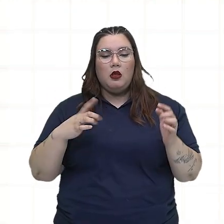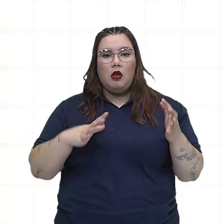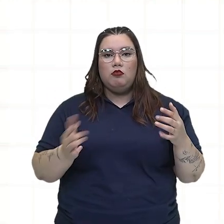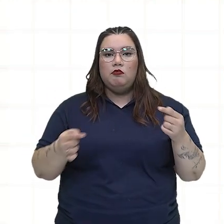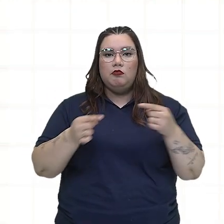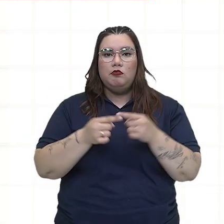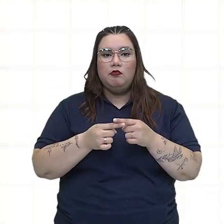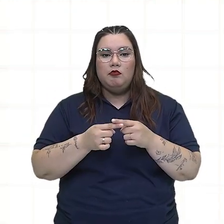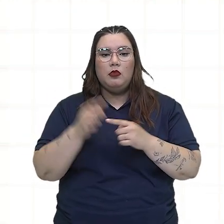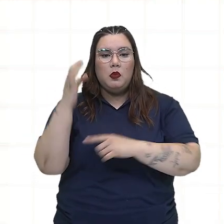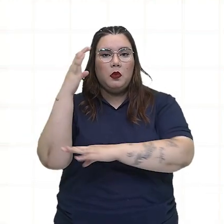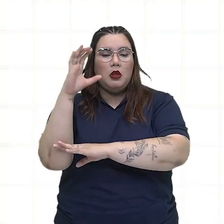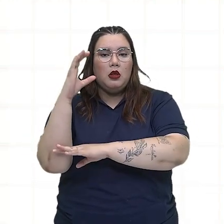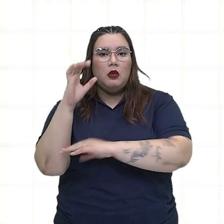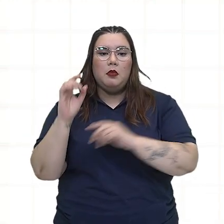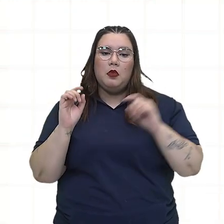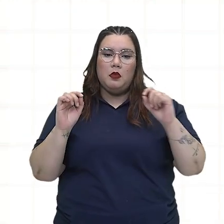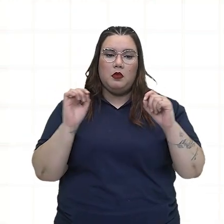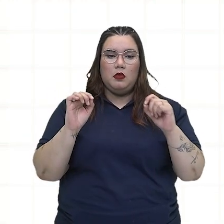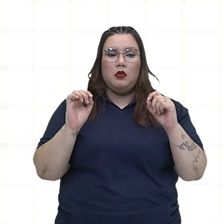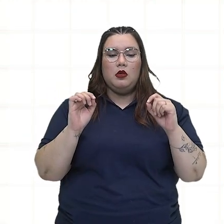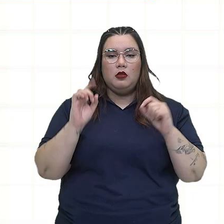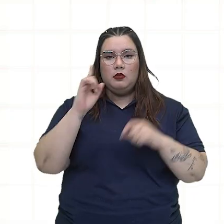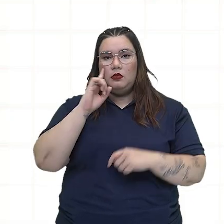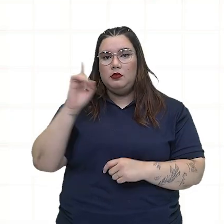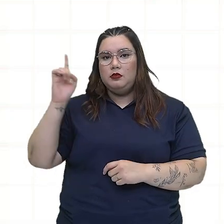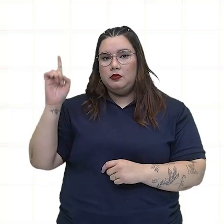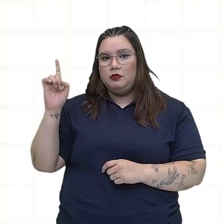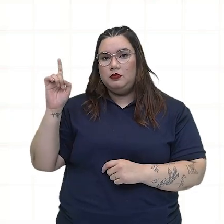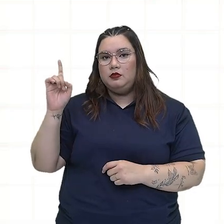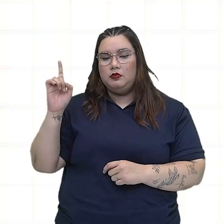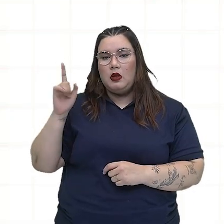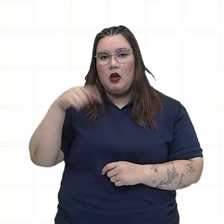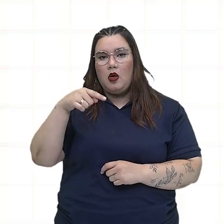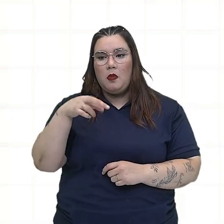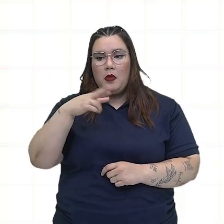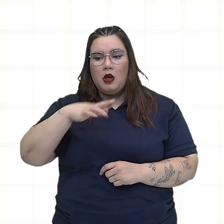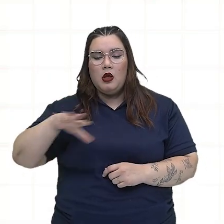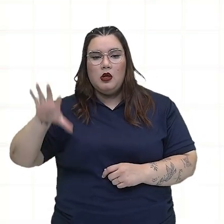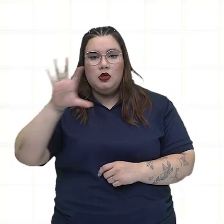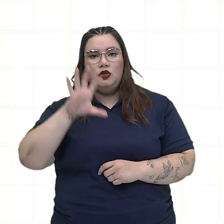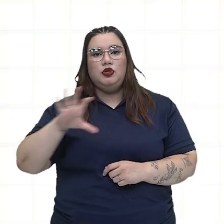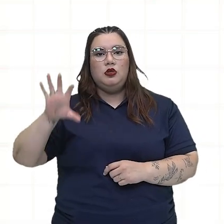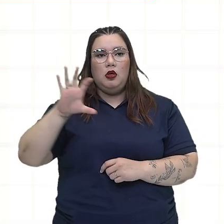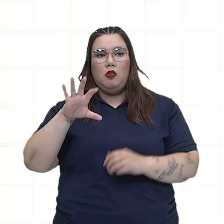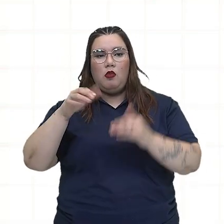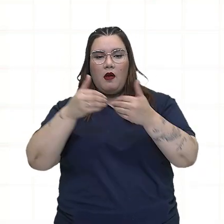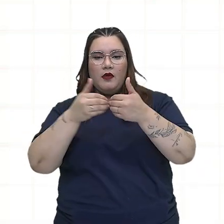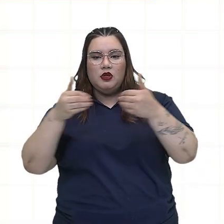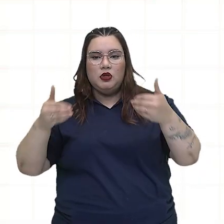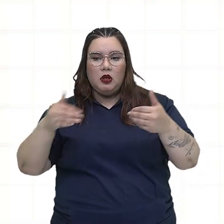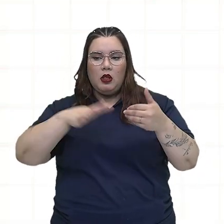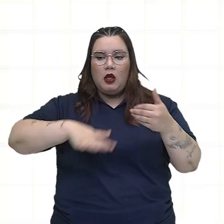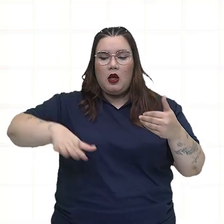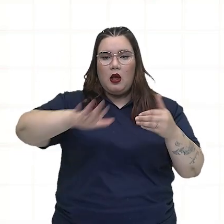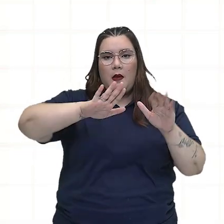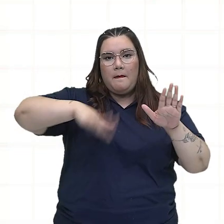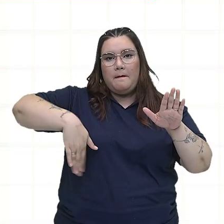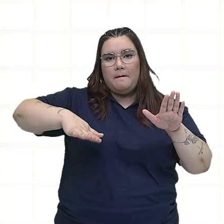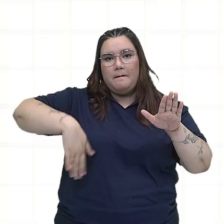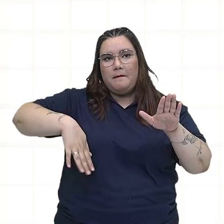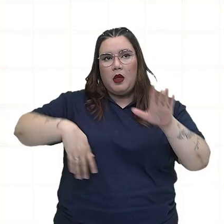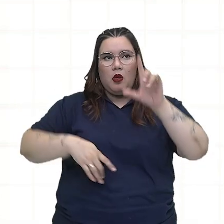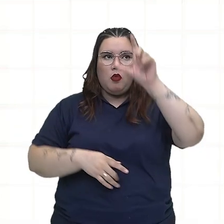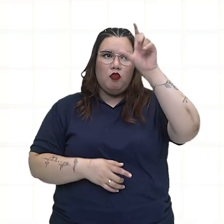ocorre aí nessa região que está localizada em uma sub-região da região Nordeste, que é